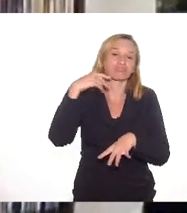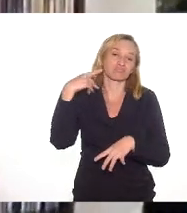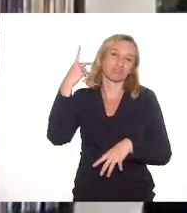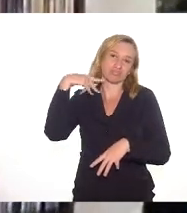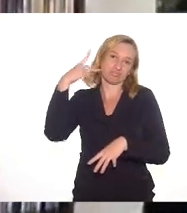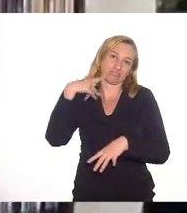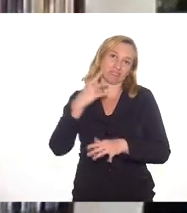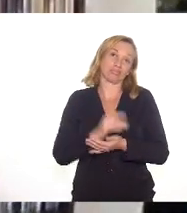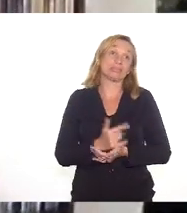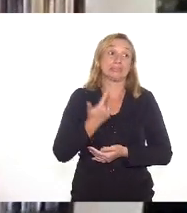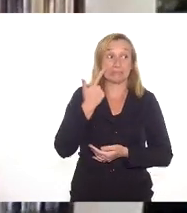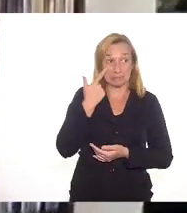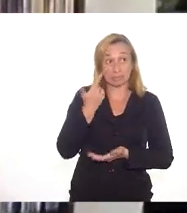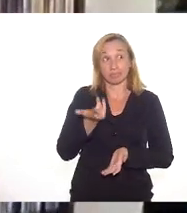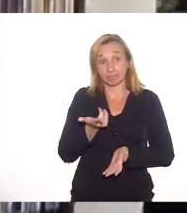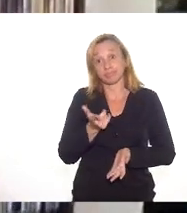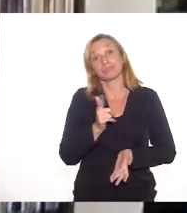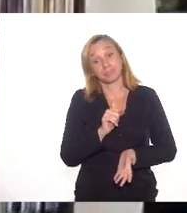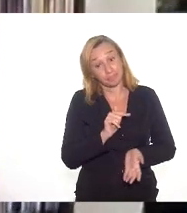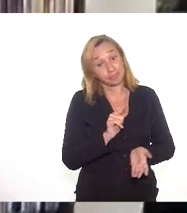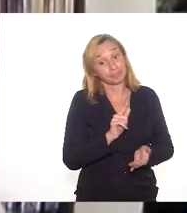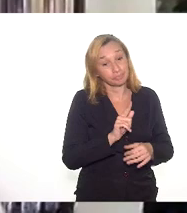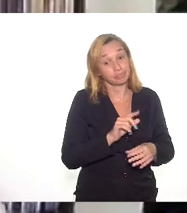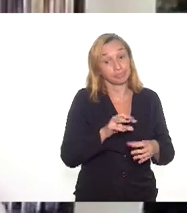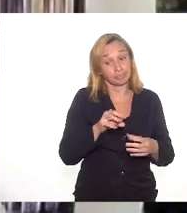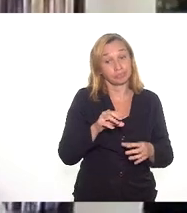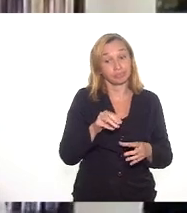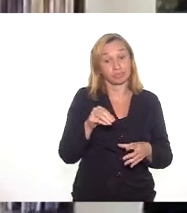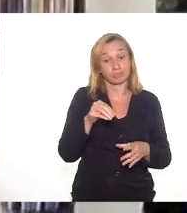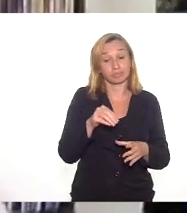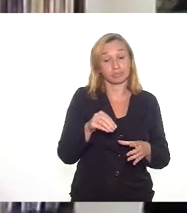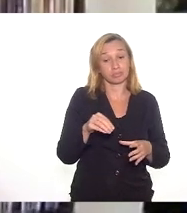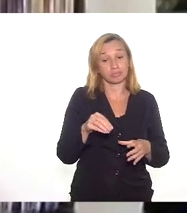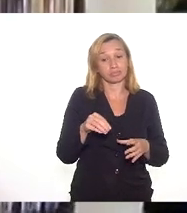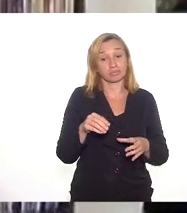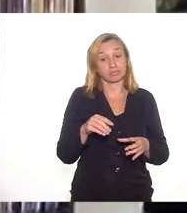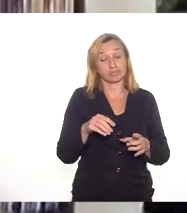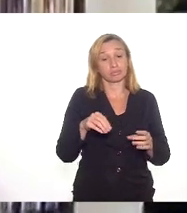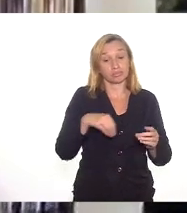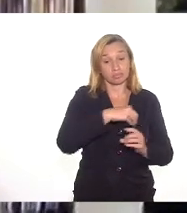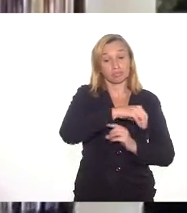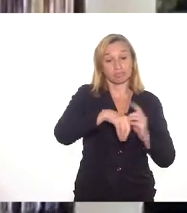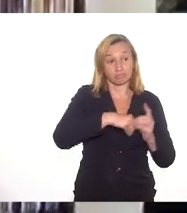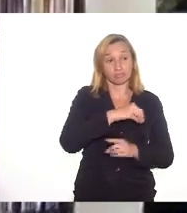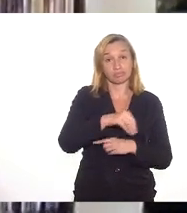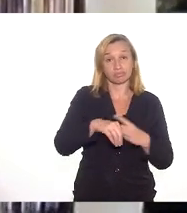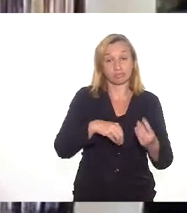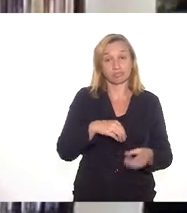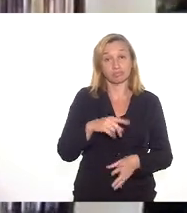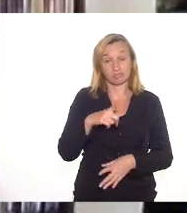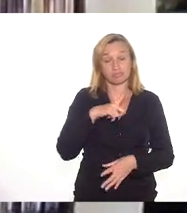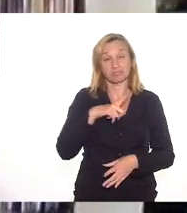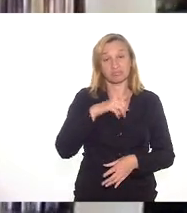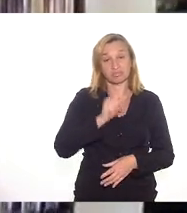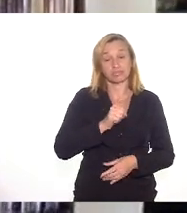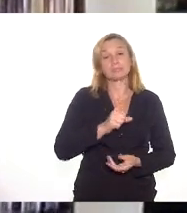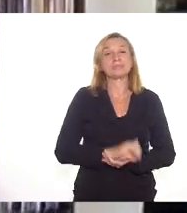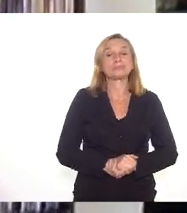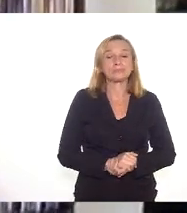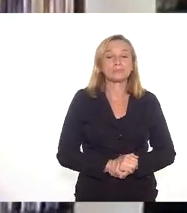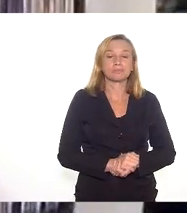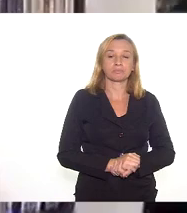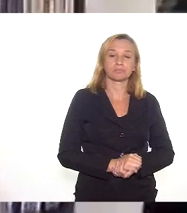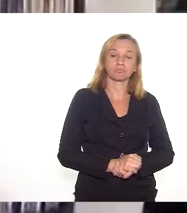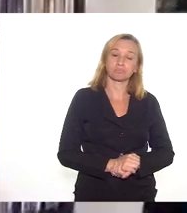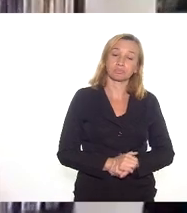E isso daí, no nosso meio, está existindo. Entre nós está existindo. Né? Eu me